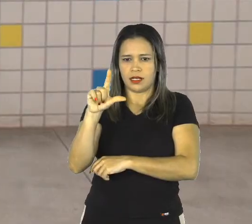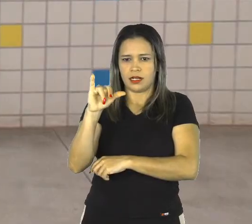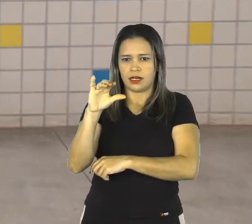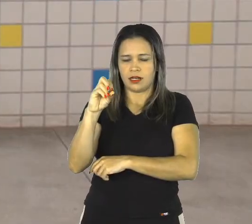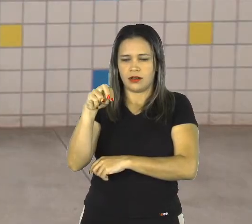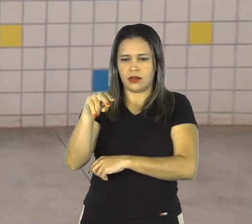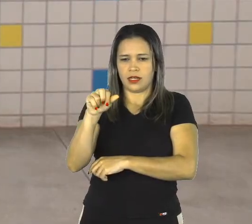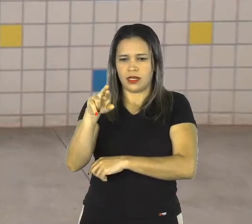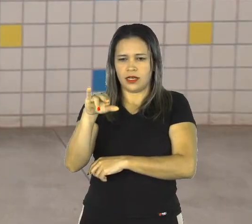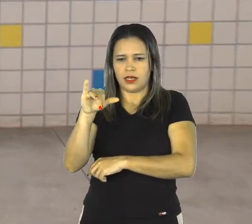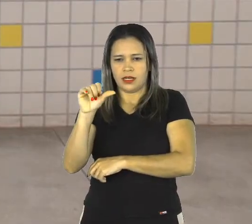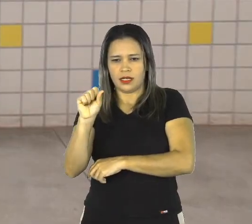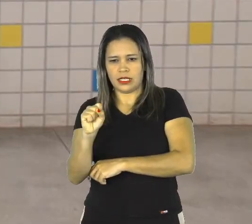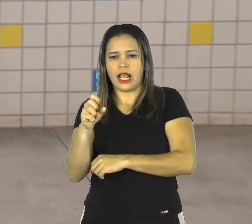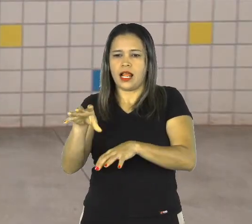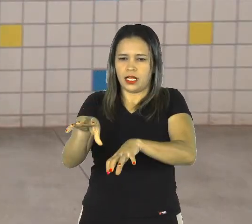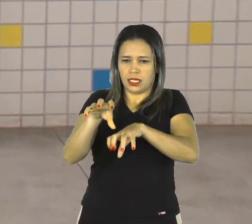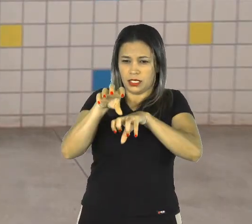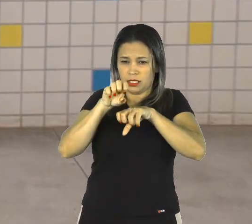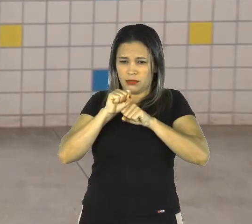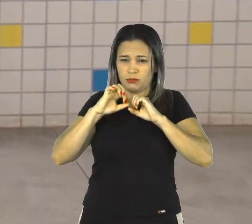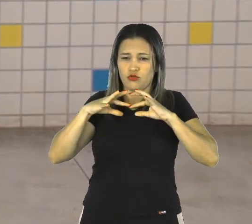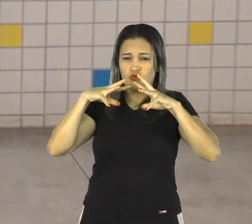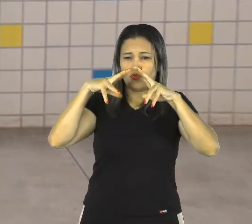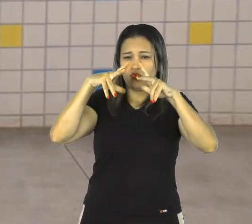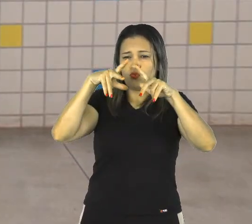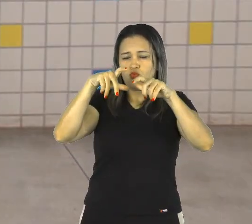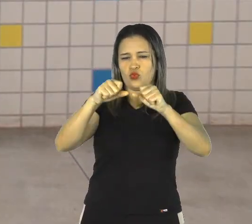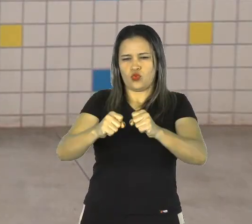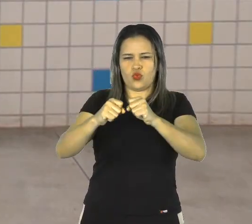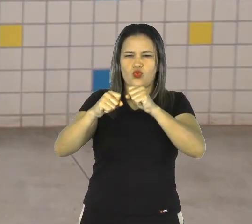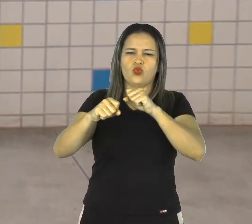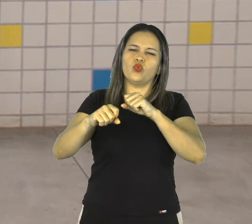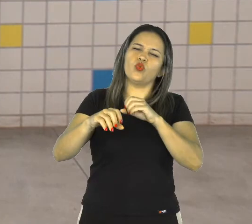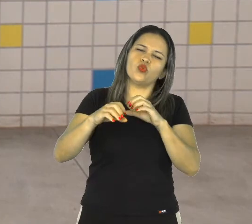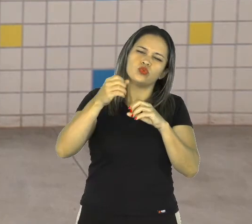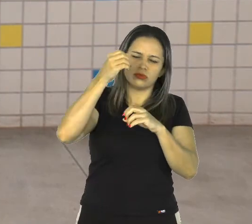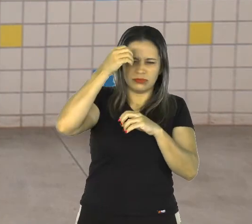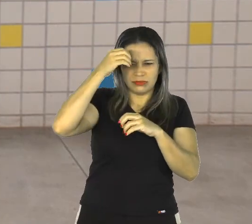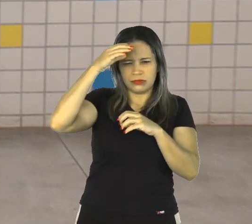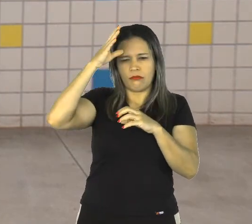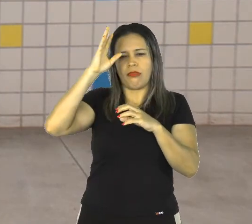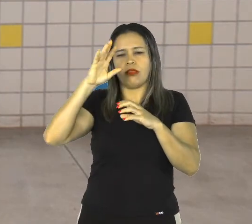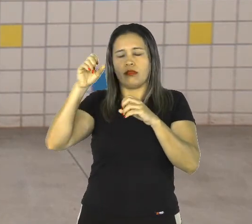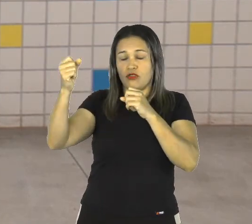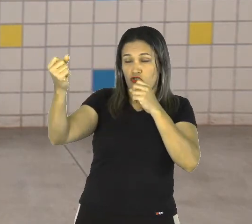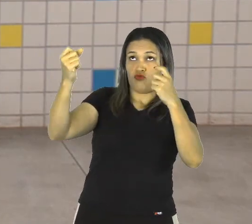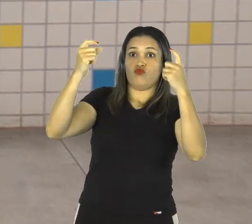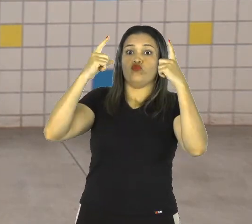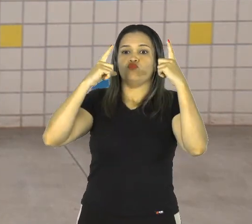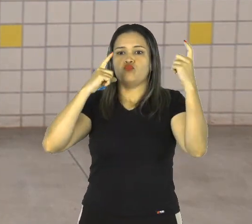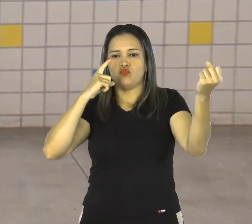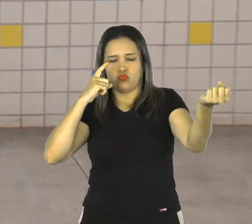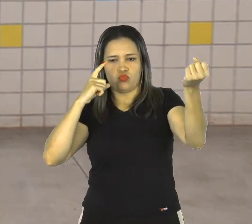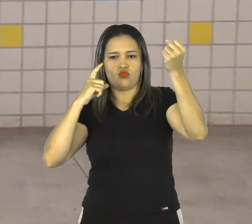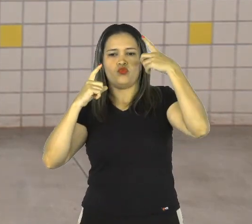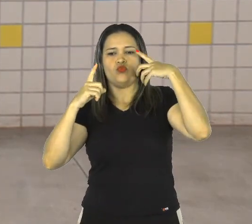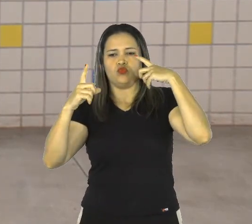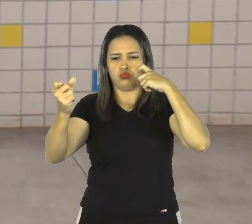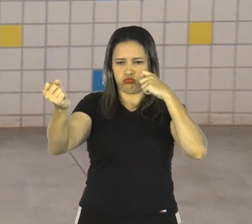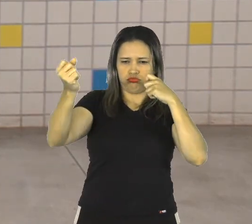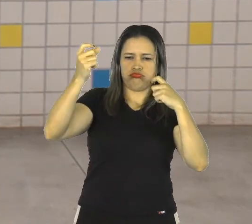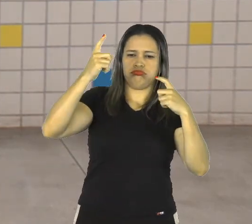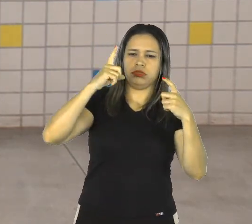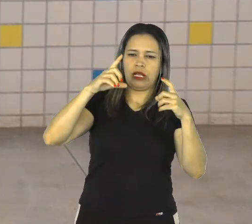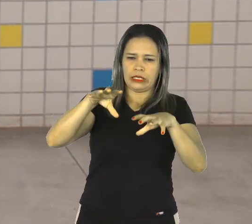vão receber toda essa capacidade de luminosidade, toda essa capacidade que a retina transformou, que ela recebeu